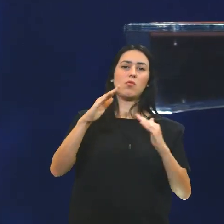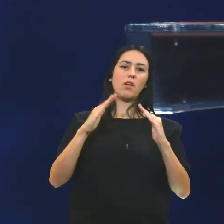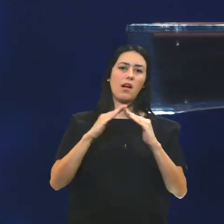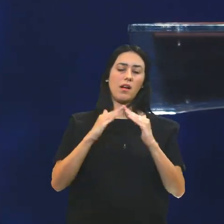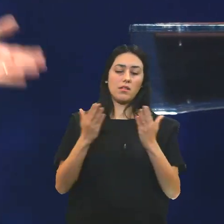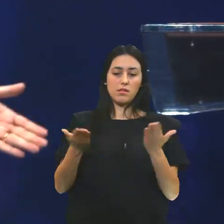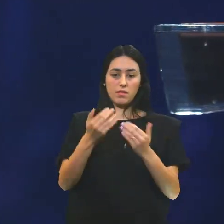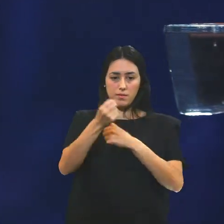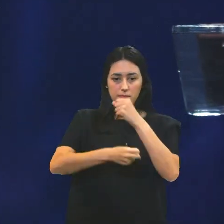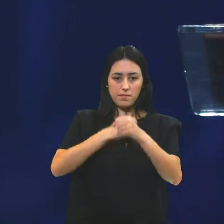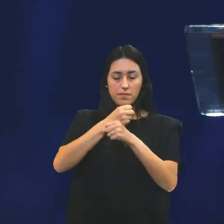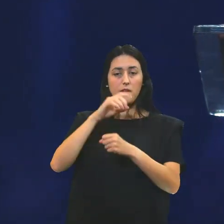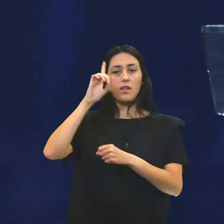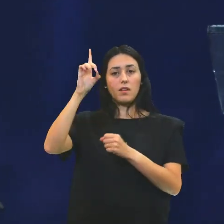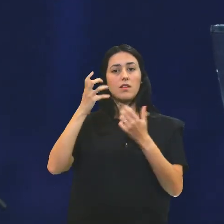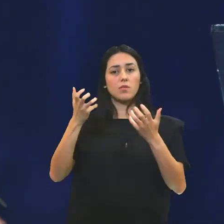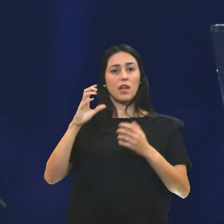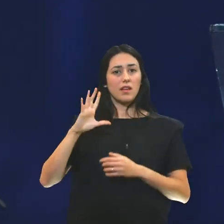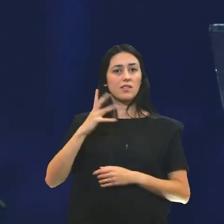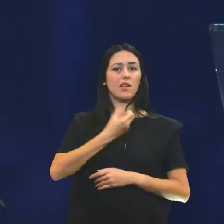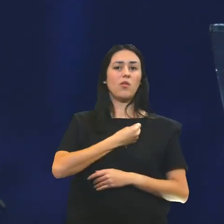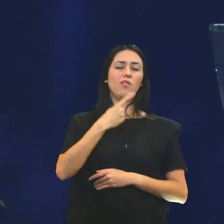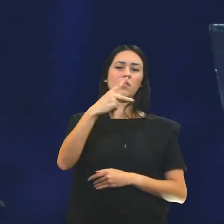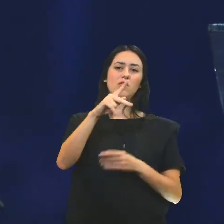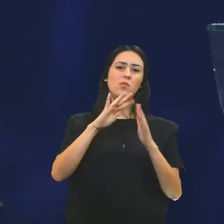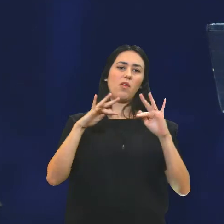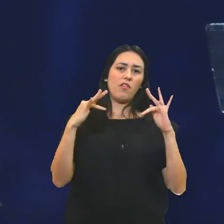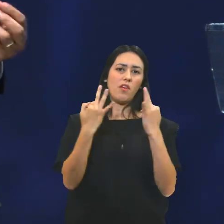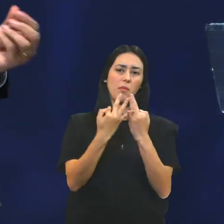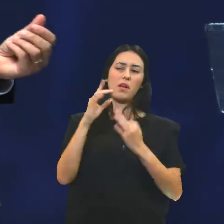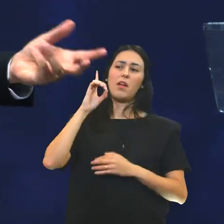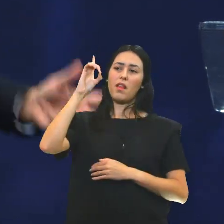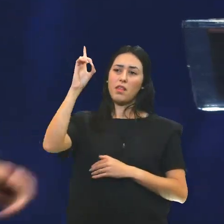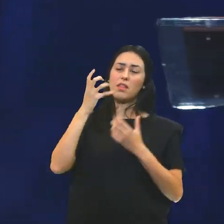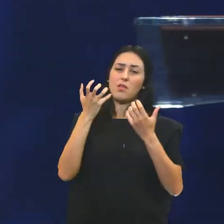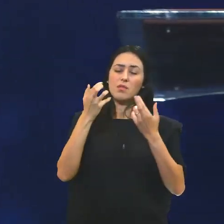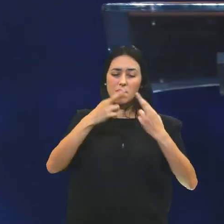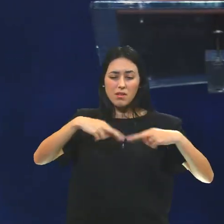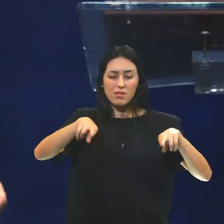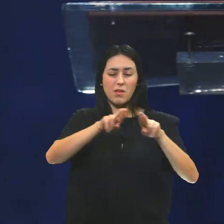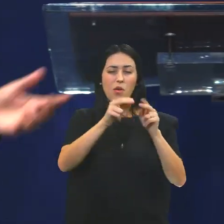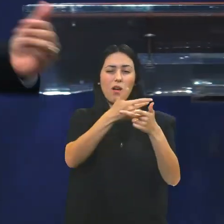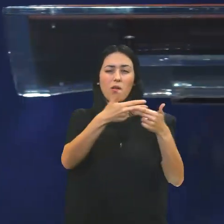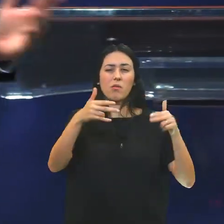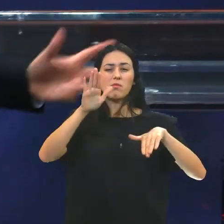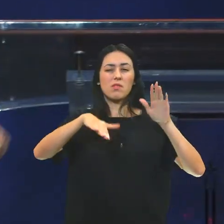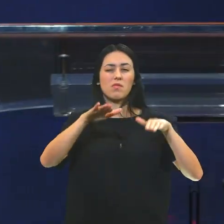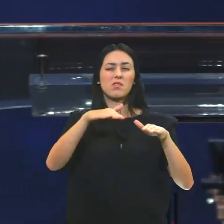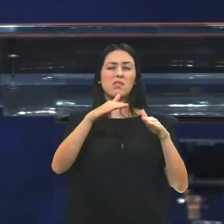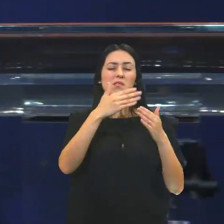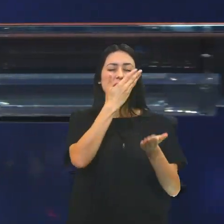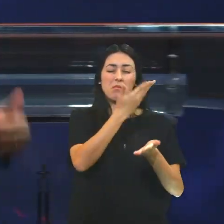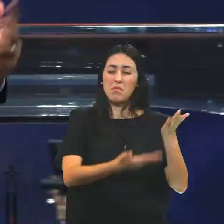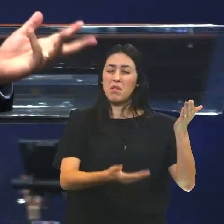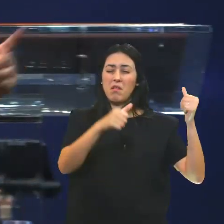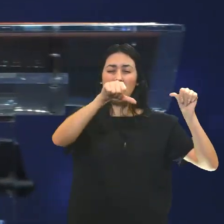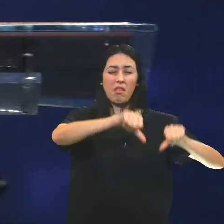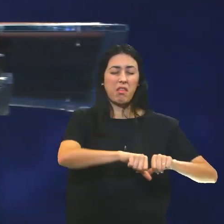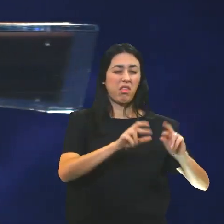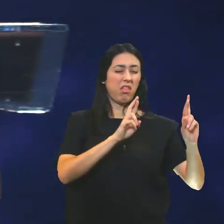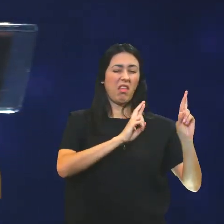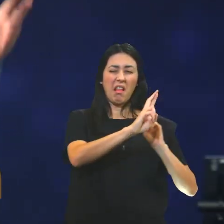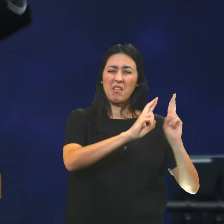nesse ano, salvar o seu lar, restaurar coisas que já estão perdidas ali. Relacionamentos quebrados, problemas